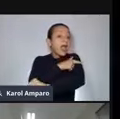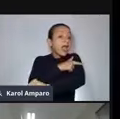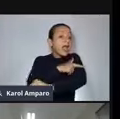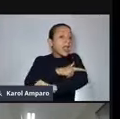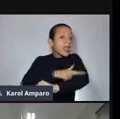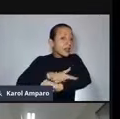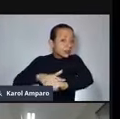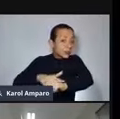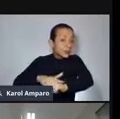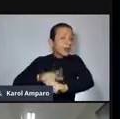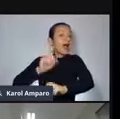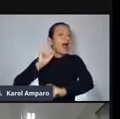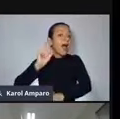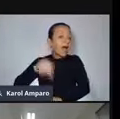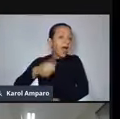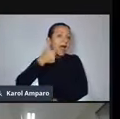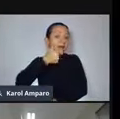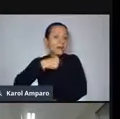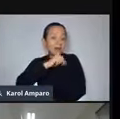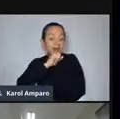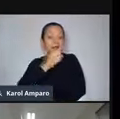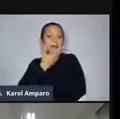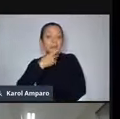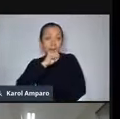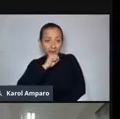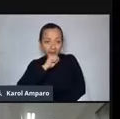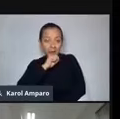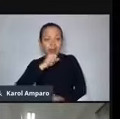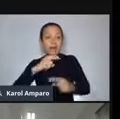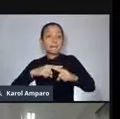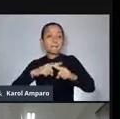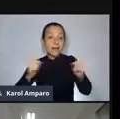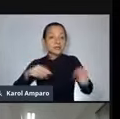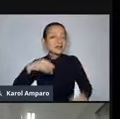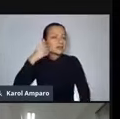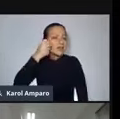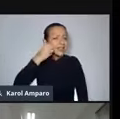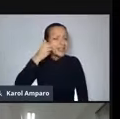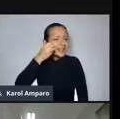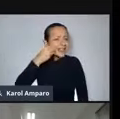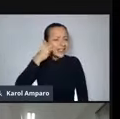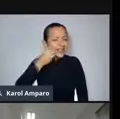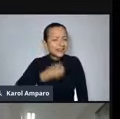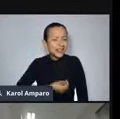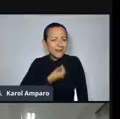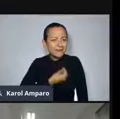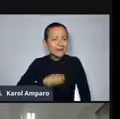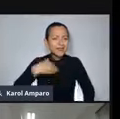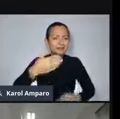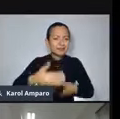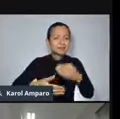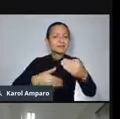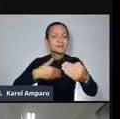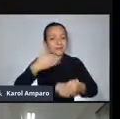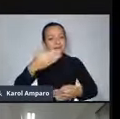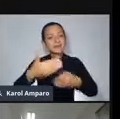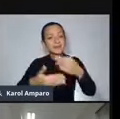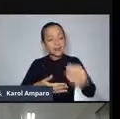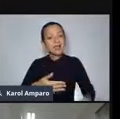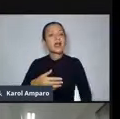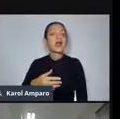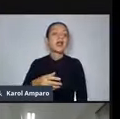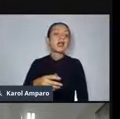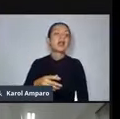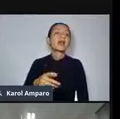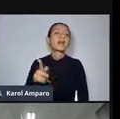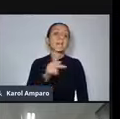todos passamos por isso. Mas no caminhar de cada um da nossa jornada, nós vamos conhecendo outras coisas mais que vão misturando a nossa cabeça e de